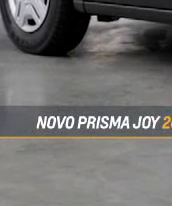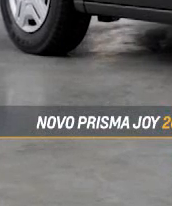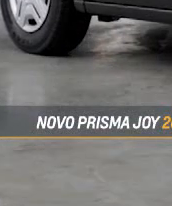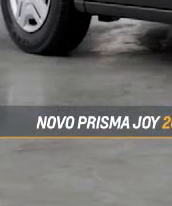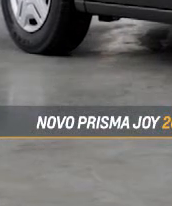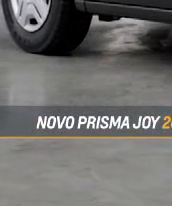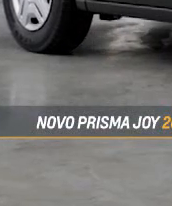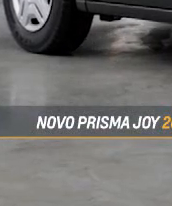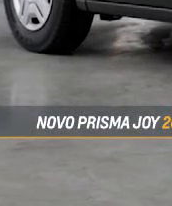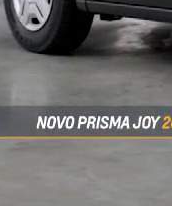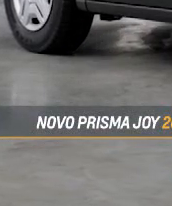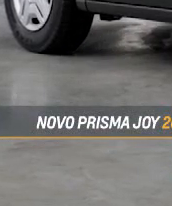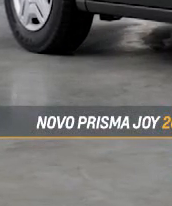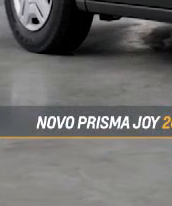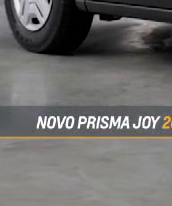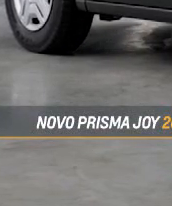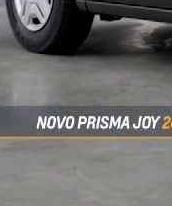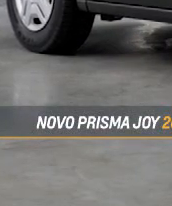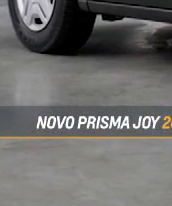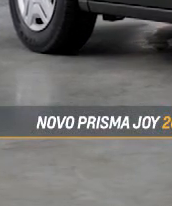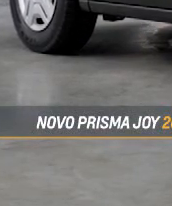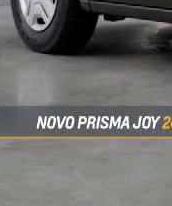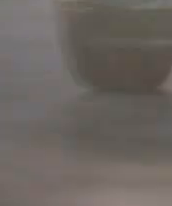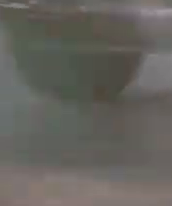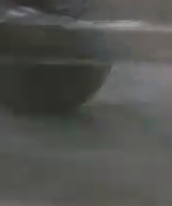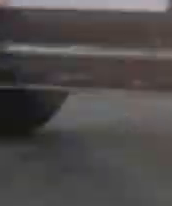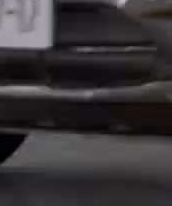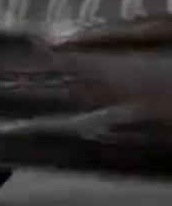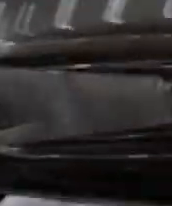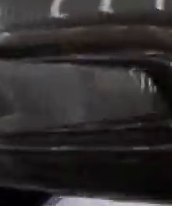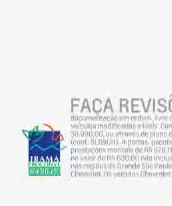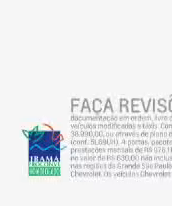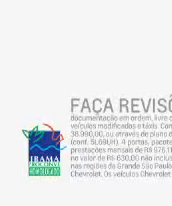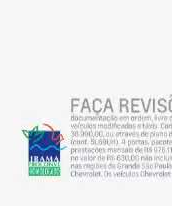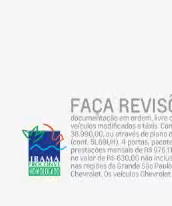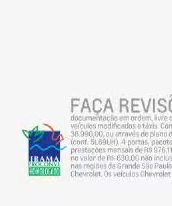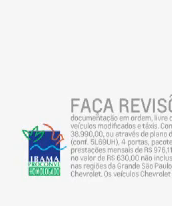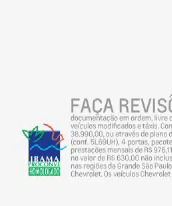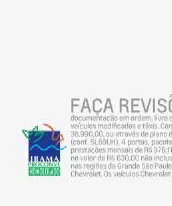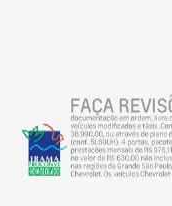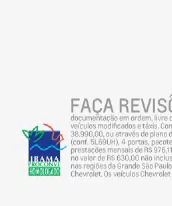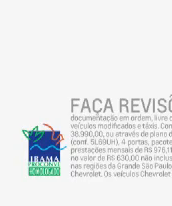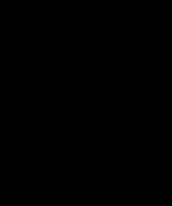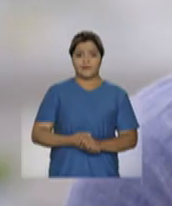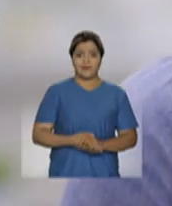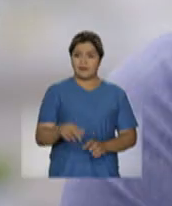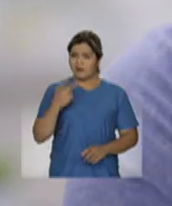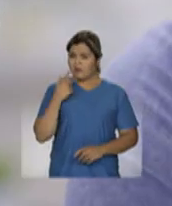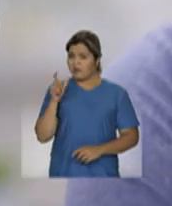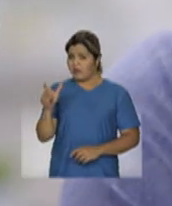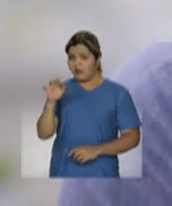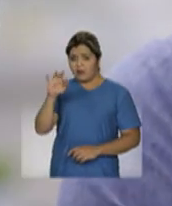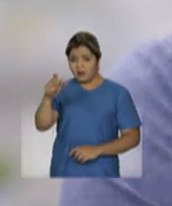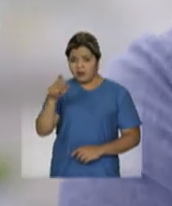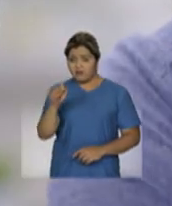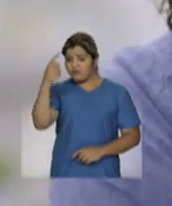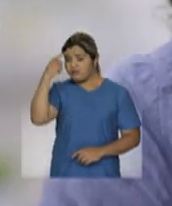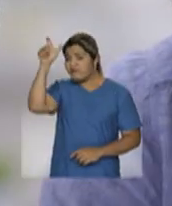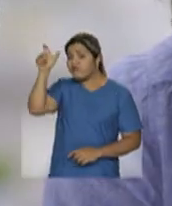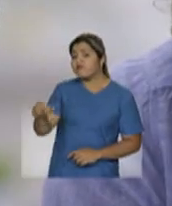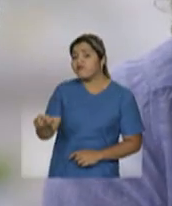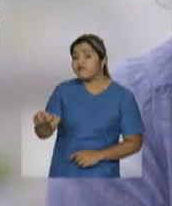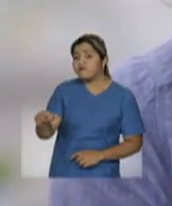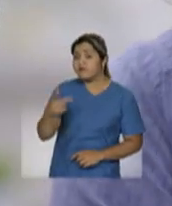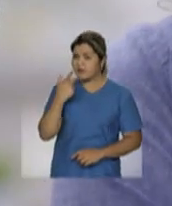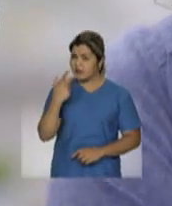de R$ 9.990 e saldo em até 60 vezes iguais. Mas é só até sábado. Quando eu falo em taxa, você